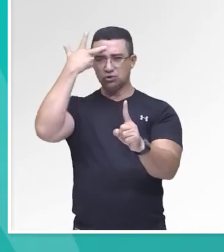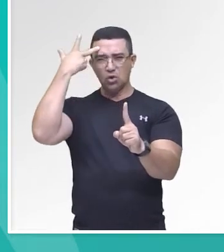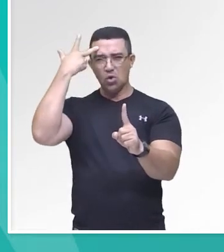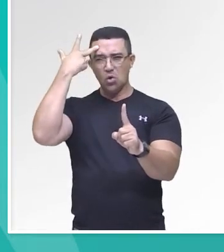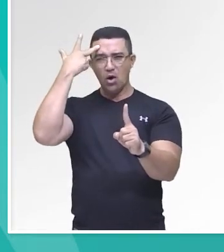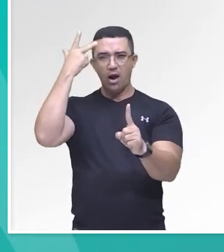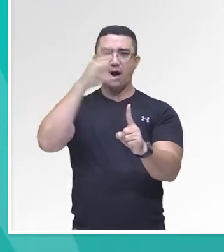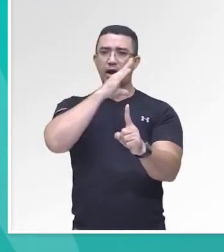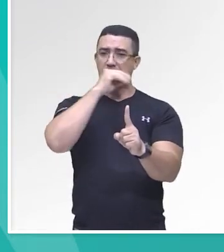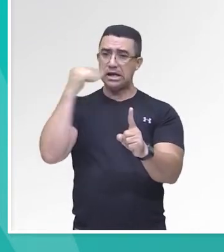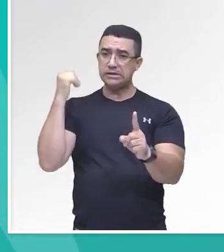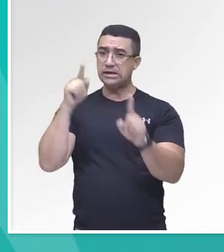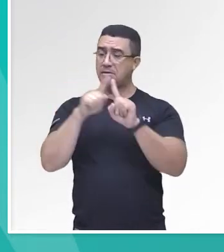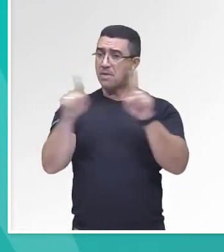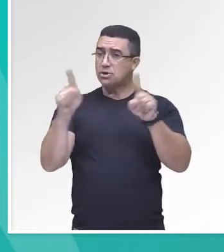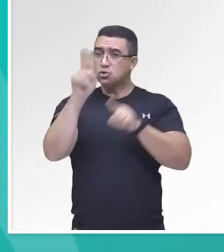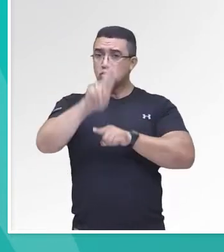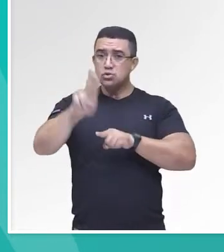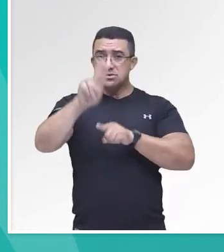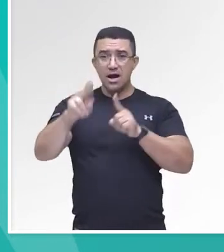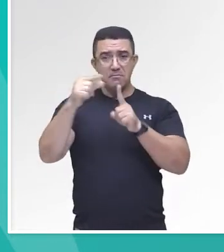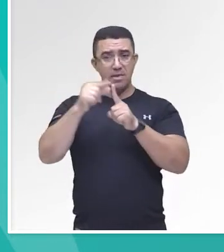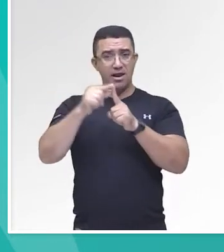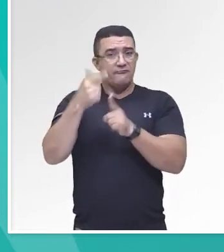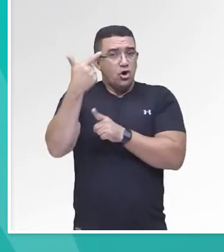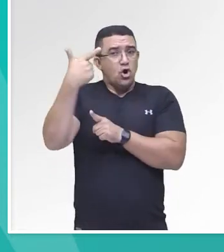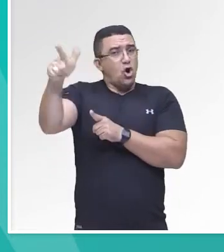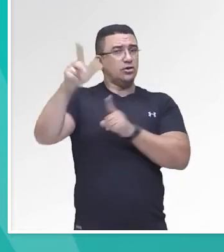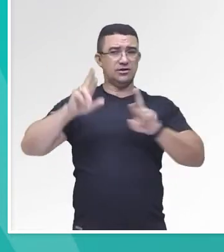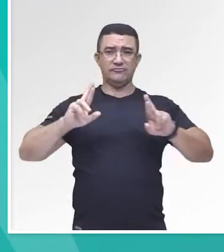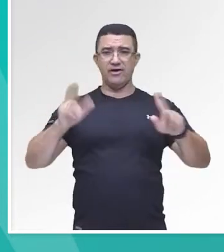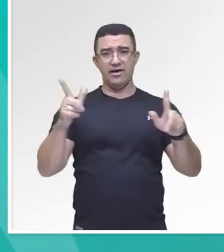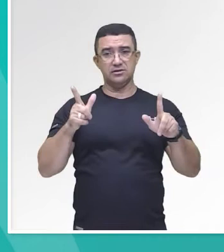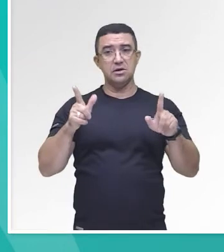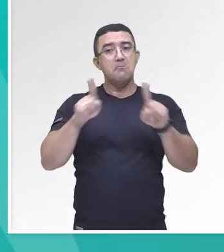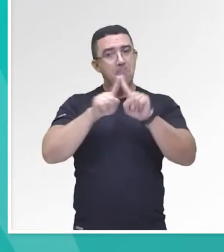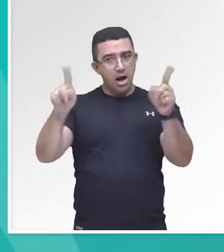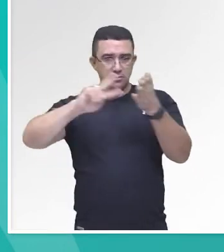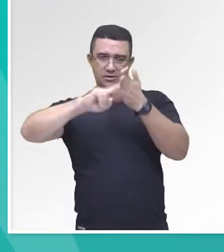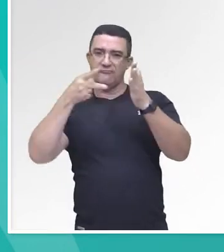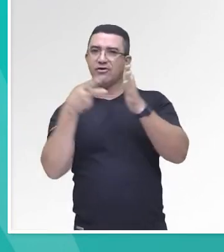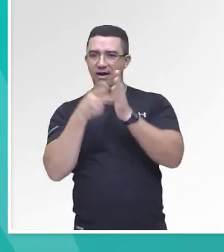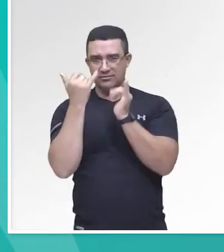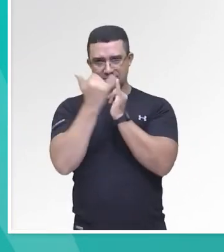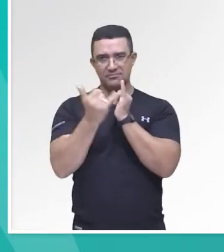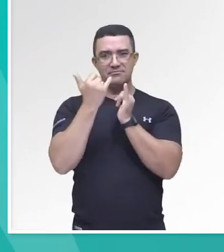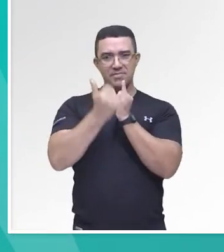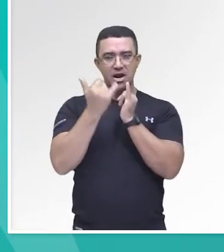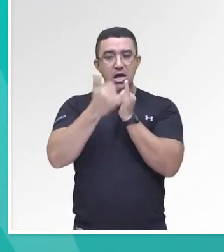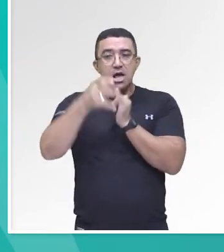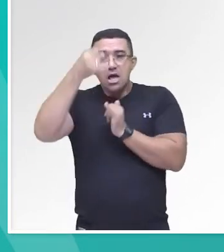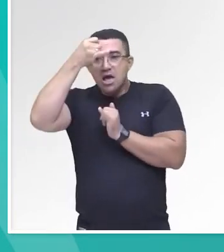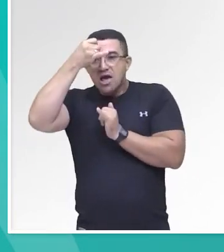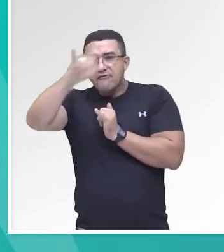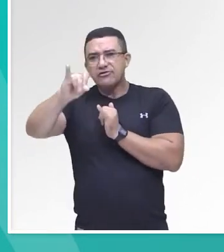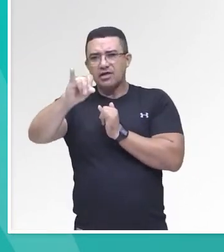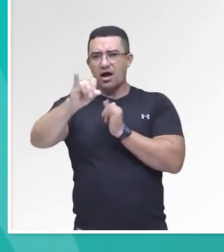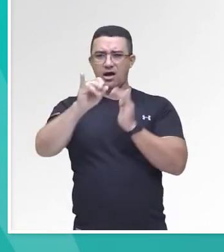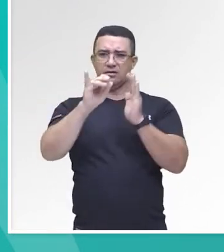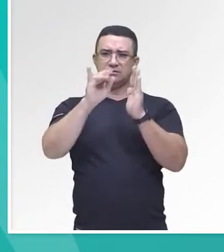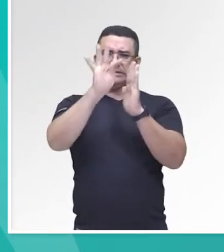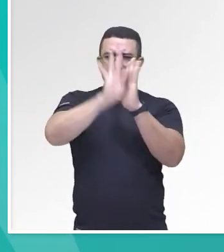aqui, mas vai buscando palavras que são sinônimas ou expressões sinônimas, para evitar que teu texto fique repetitivo